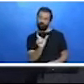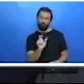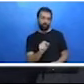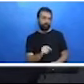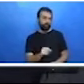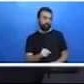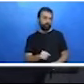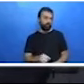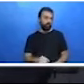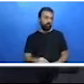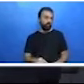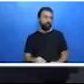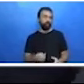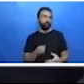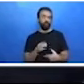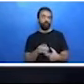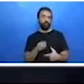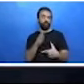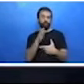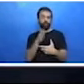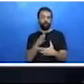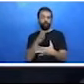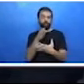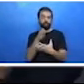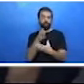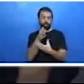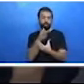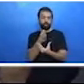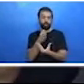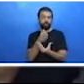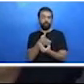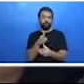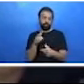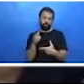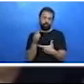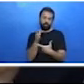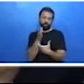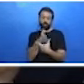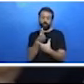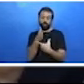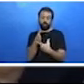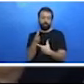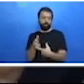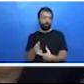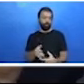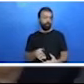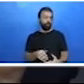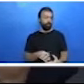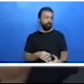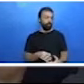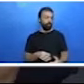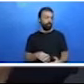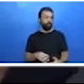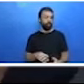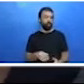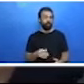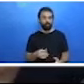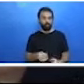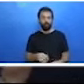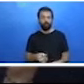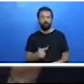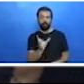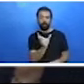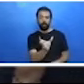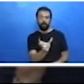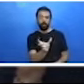A palavra cordel tem 2 sílabas. A palavra xilogravura tem 5 sílabas. Nas palavras que têm